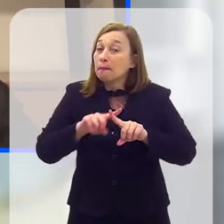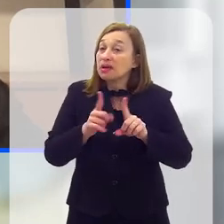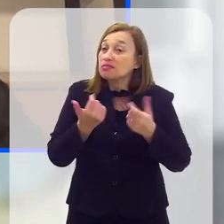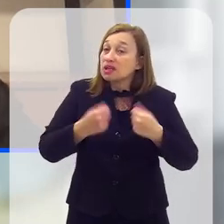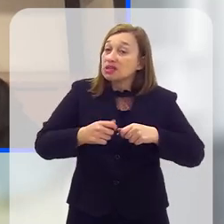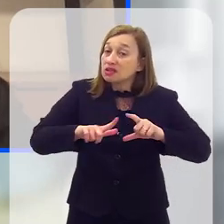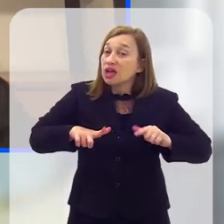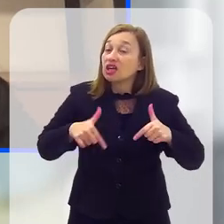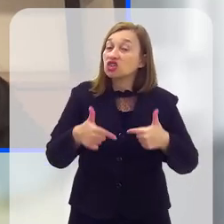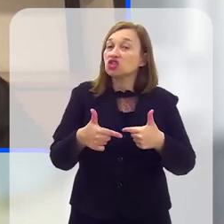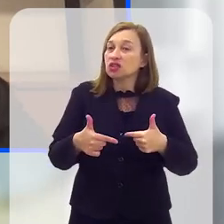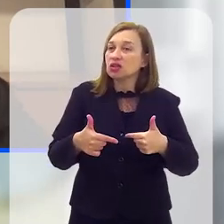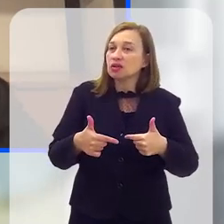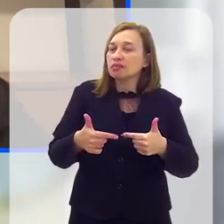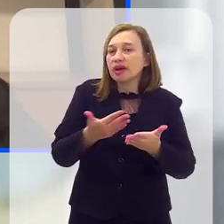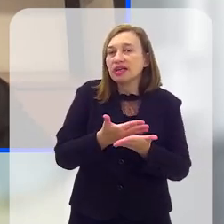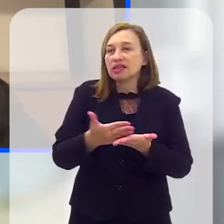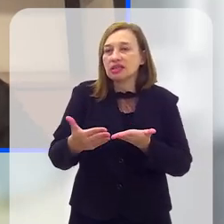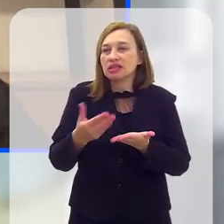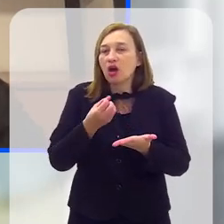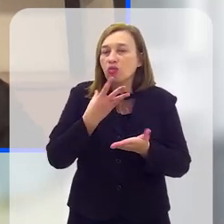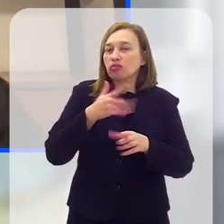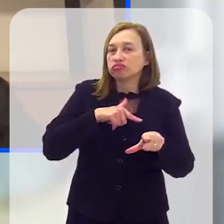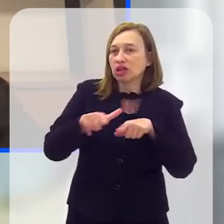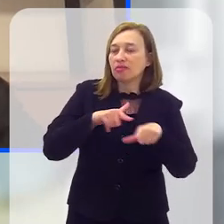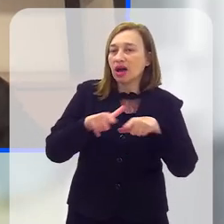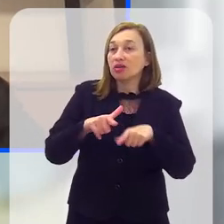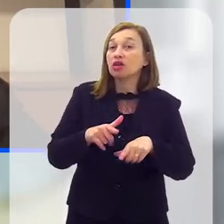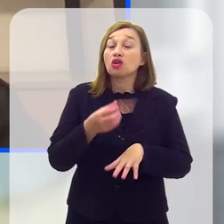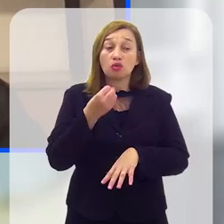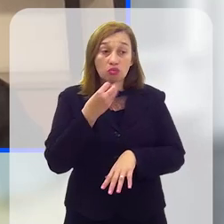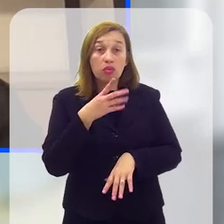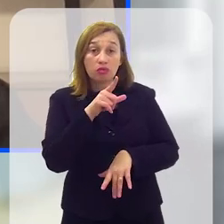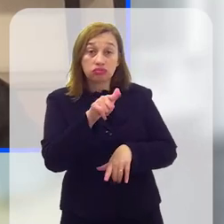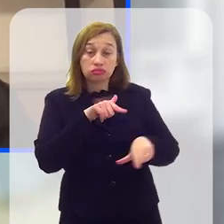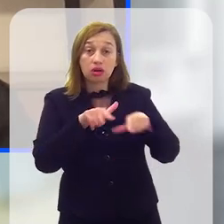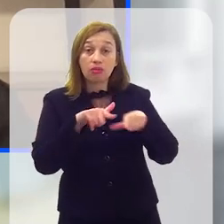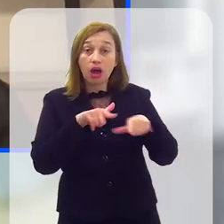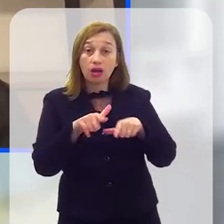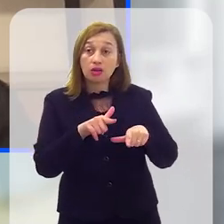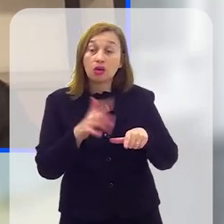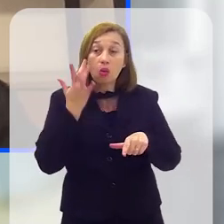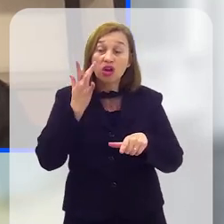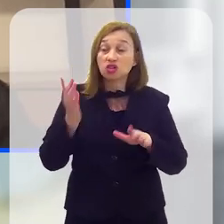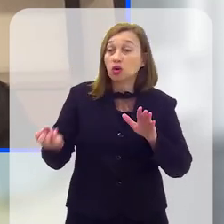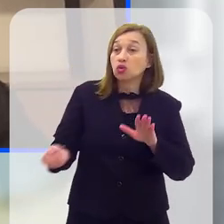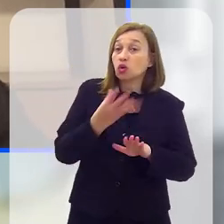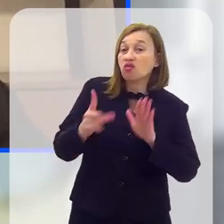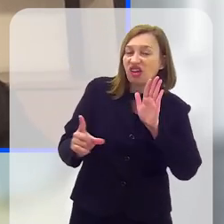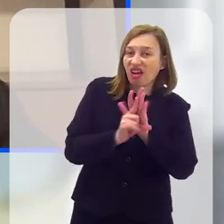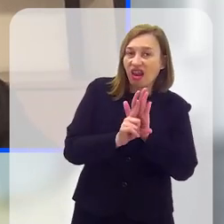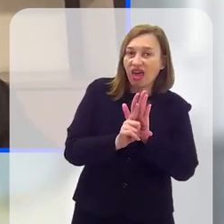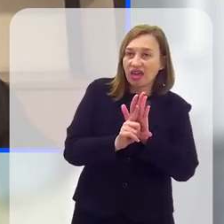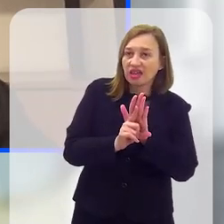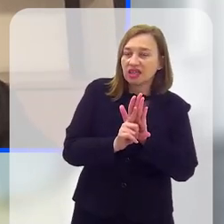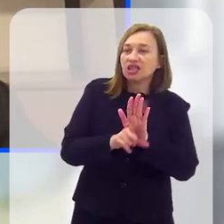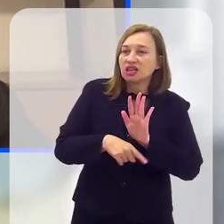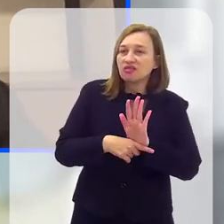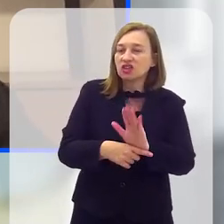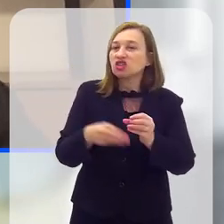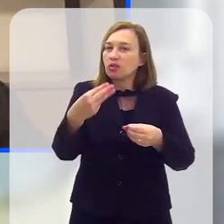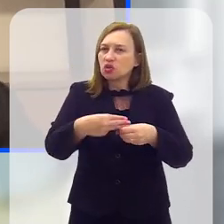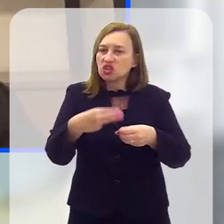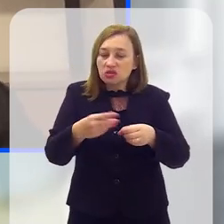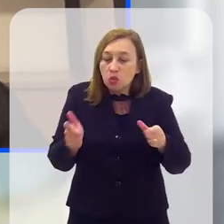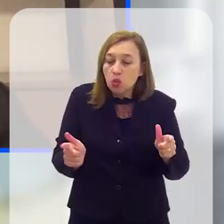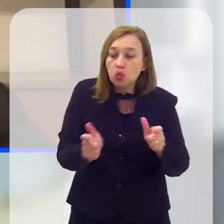preciso dar o primeiro passo para a gente começar essa caminhada. E eu acho que foi um primeiro passo bem feito. Eu acho que é uma nova lei que vai ajudar